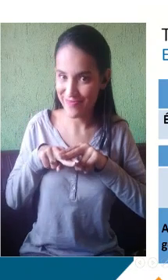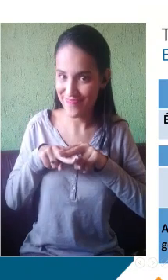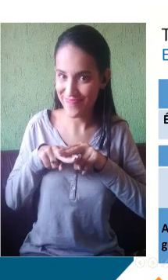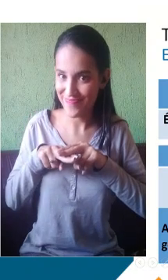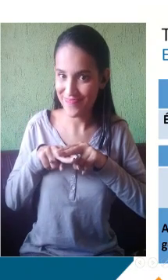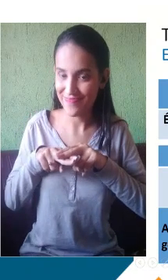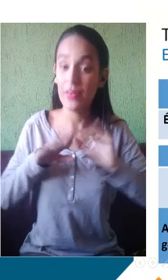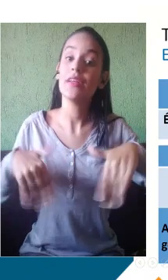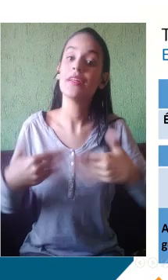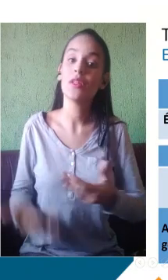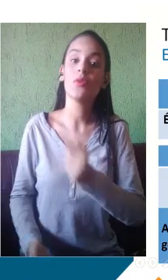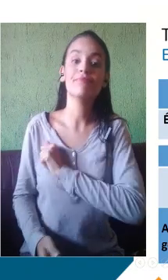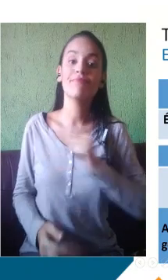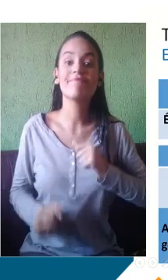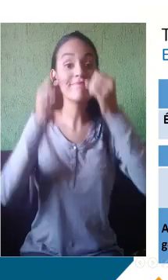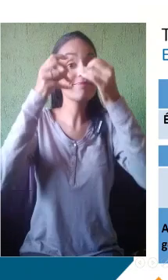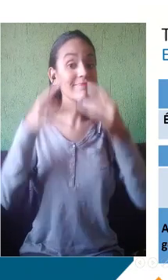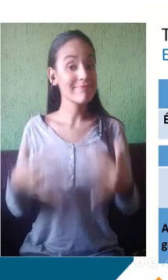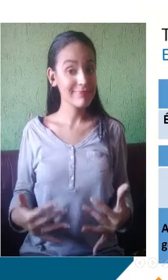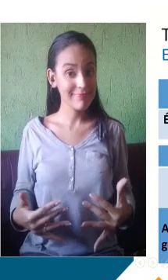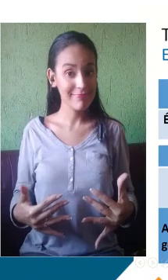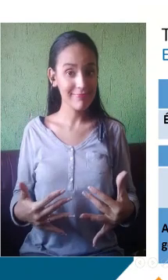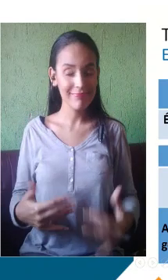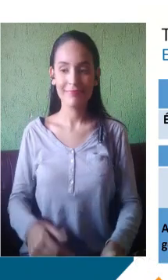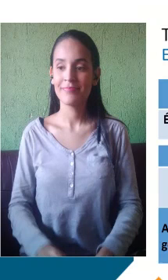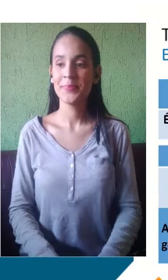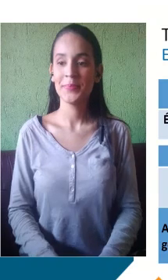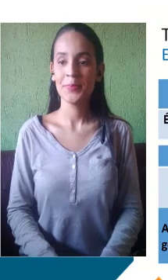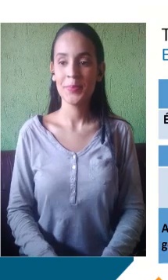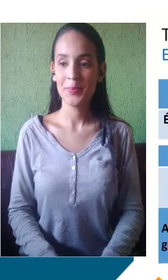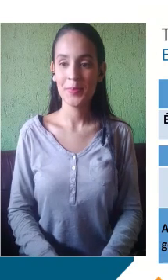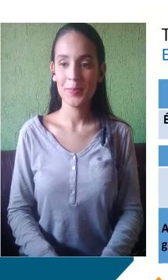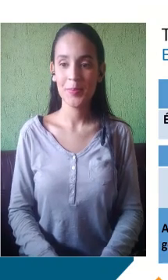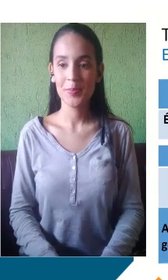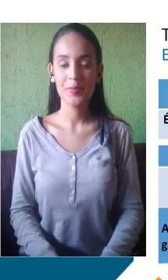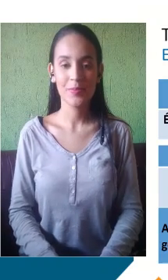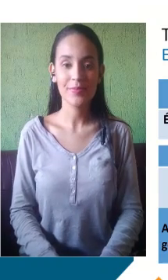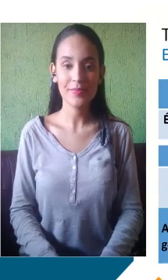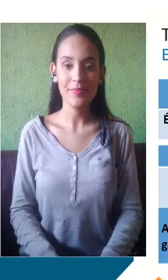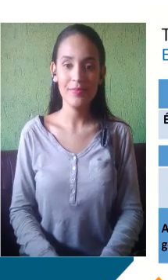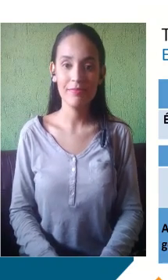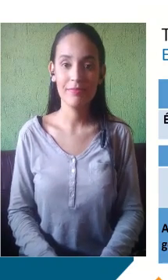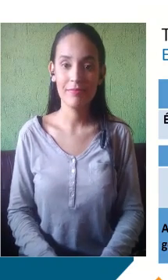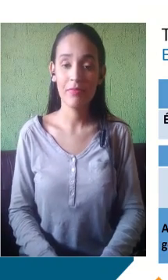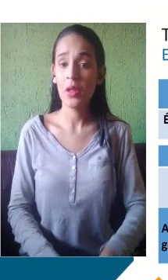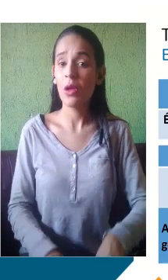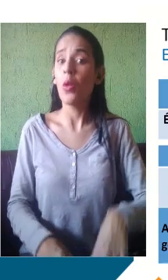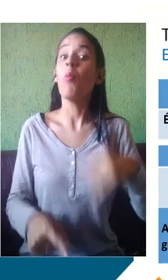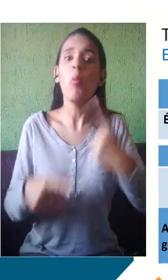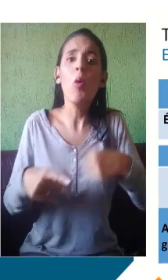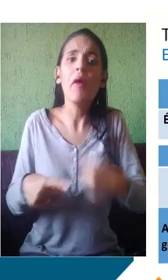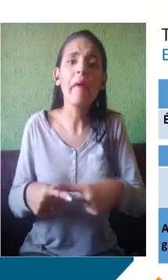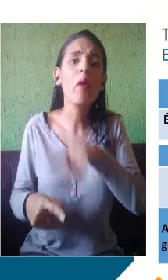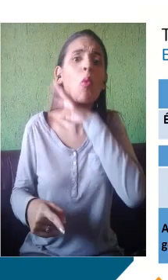da informação. As Olimpíadas serão prejudiciais para o Rio de Janeiro. Se ela age num contexto de justificação, ela está fundamentando,